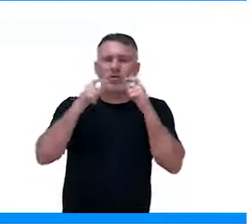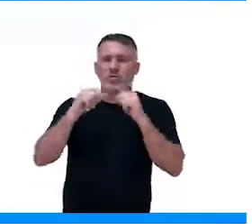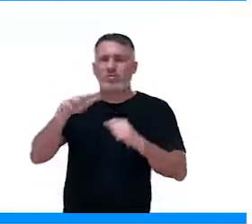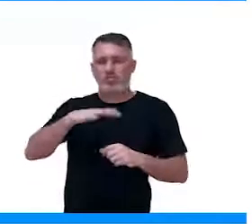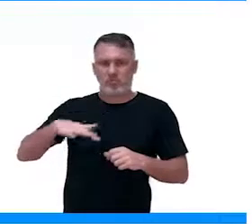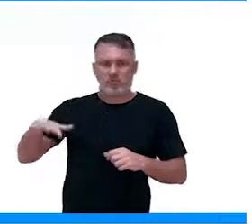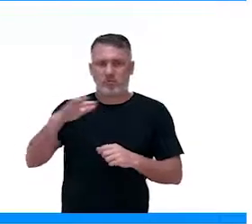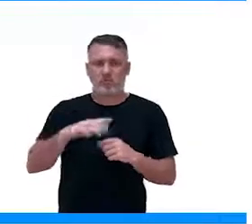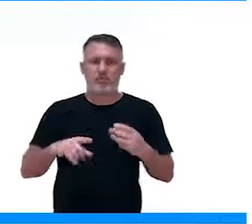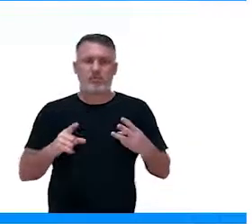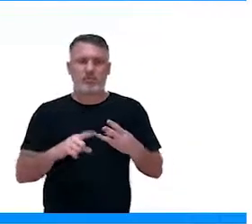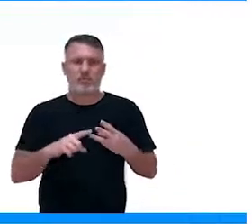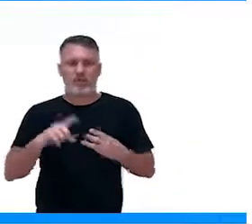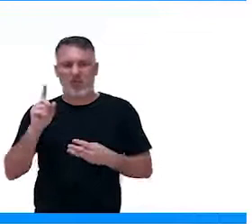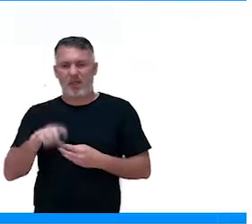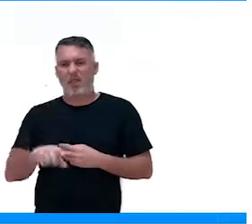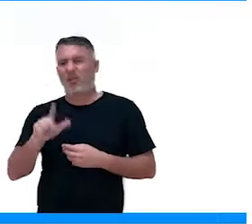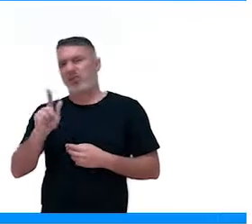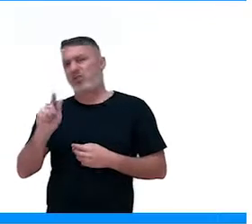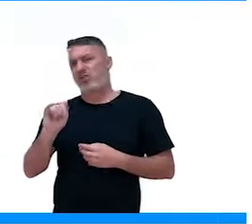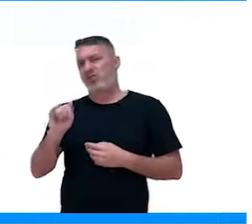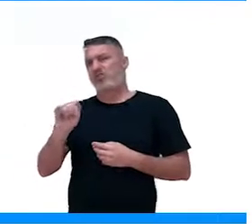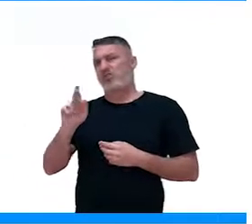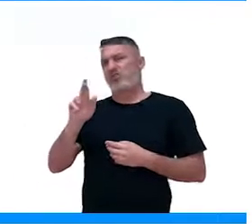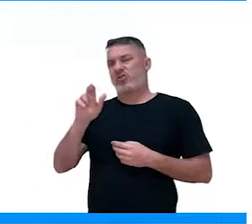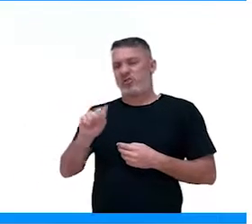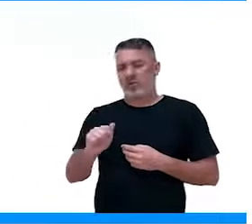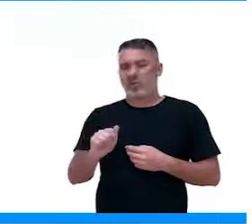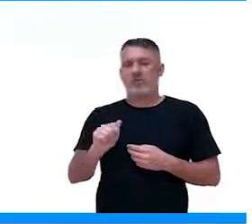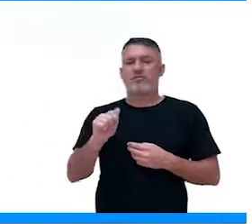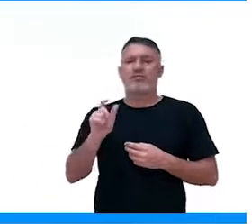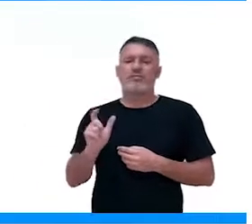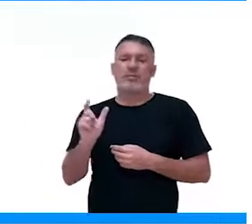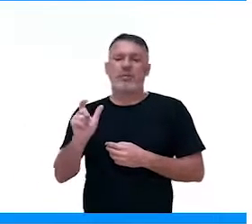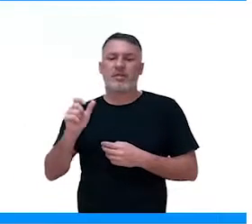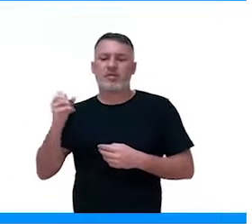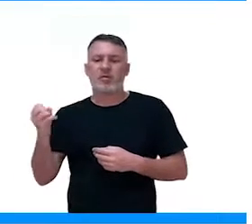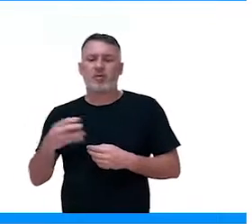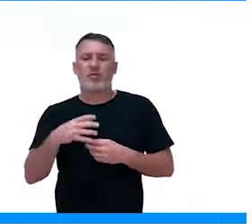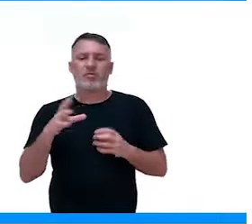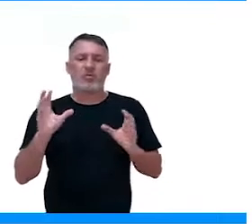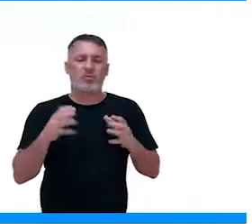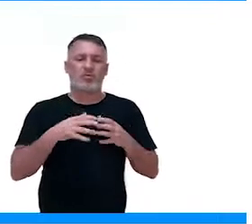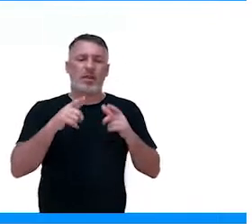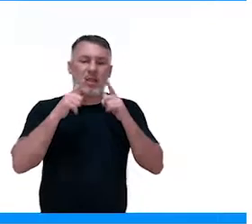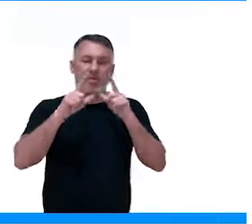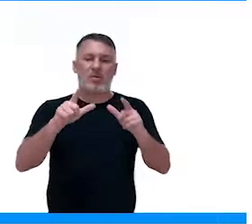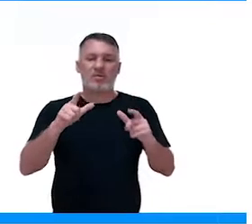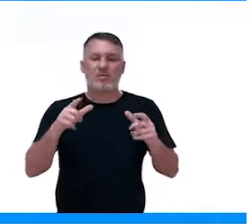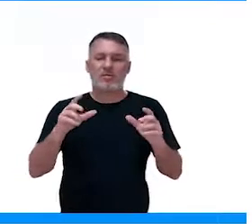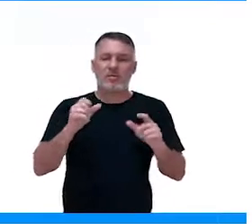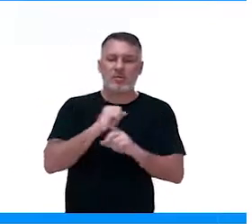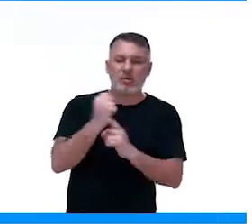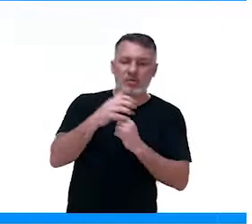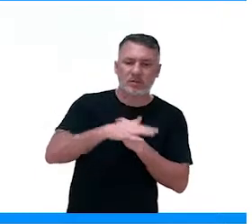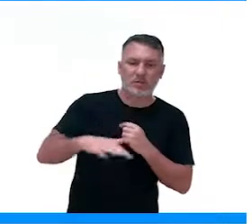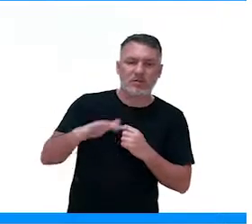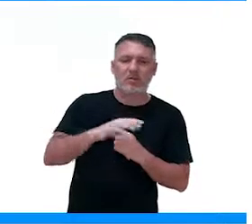língua disponibiliza? É uma gíria que compõe uma linguagem originada em determinado grupo social que pode